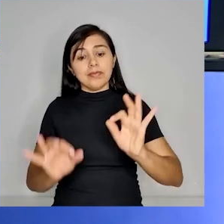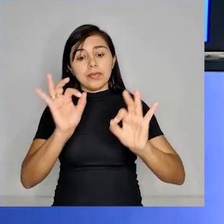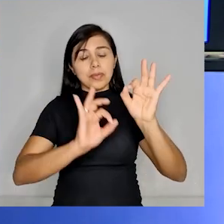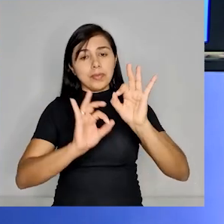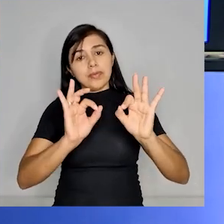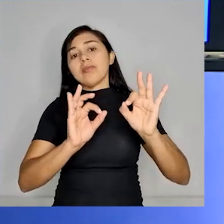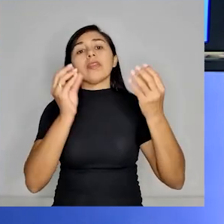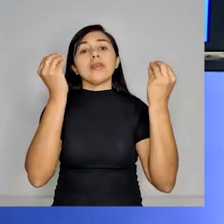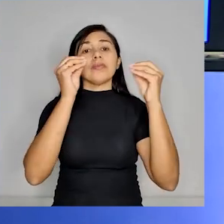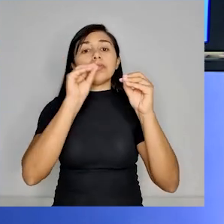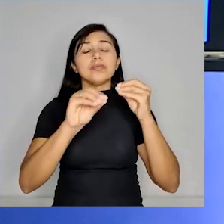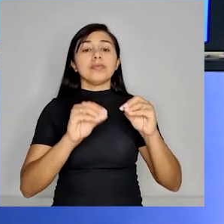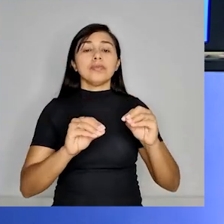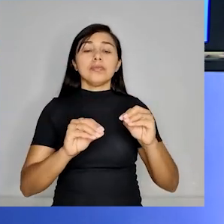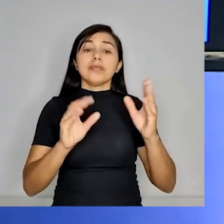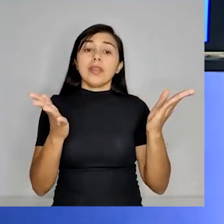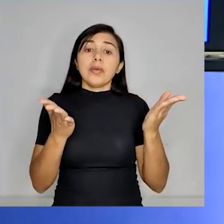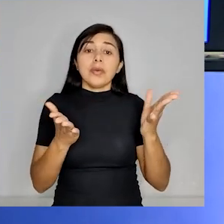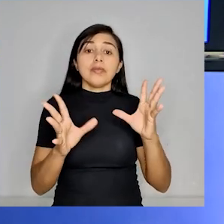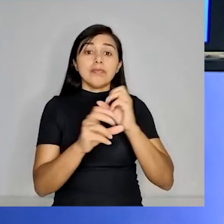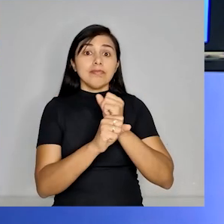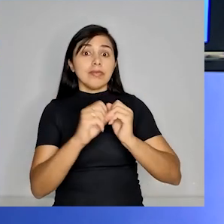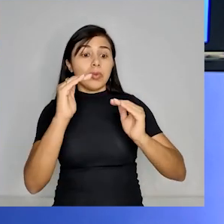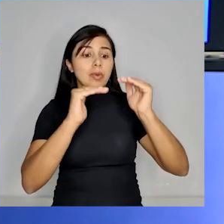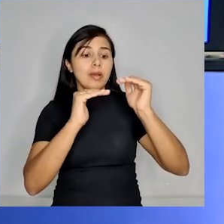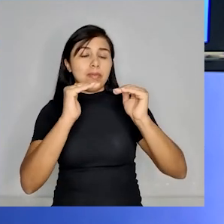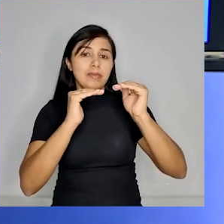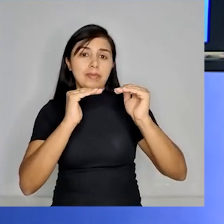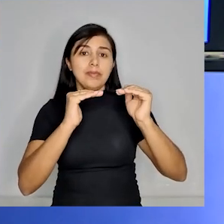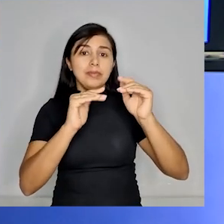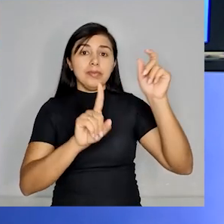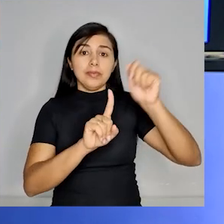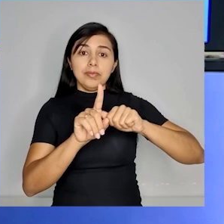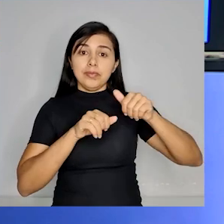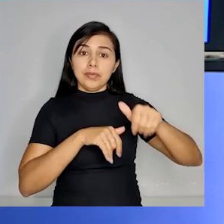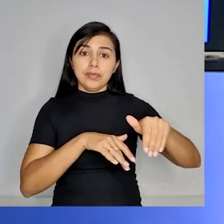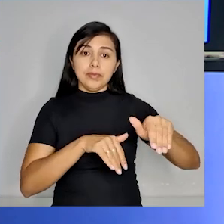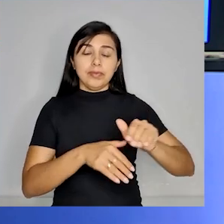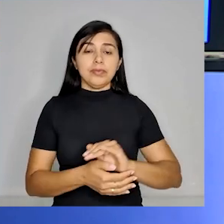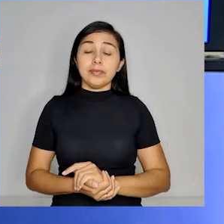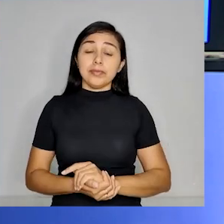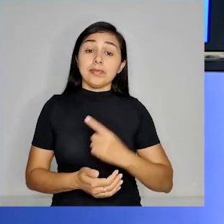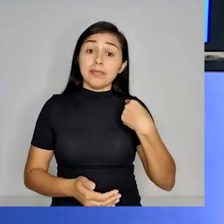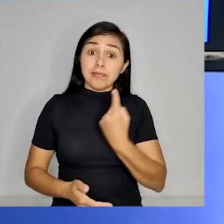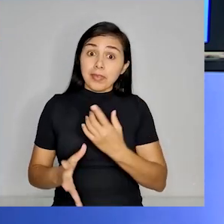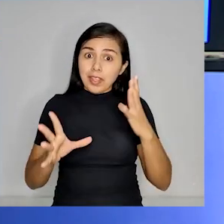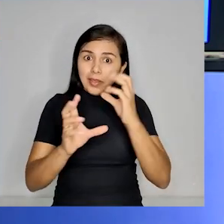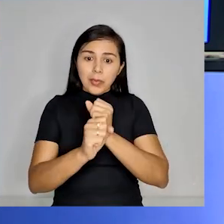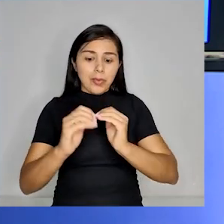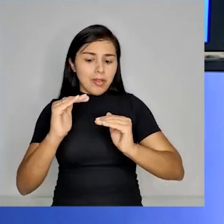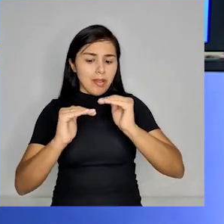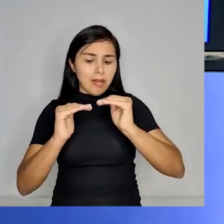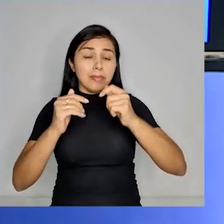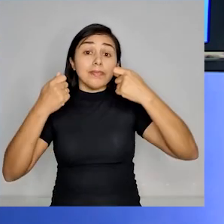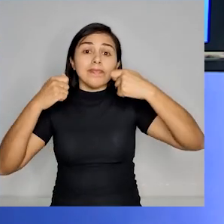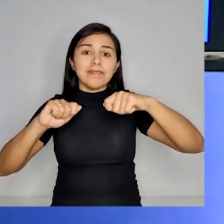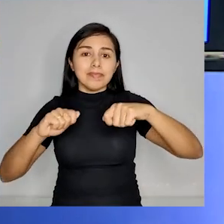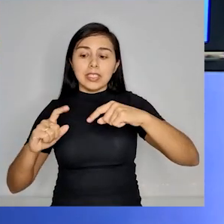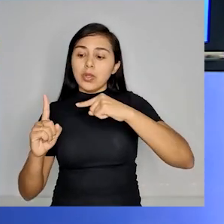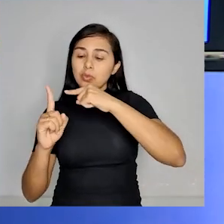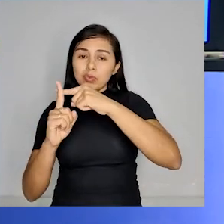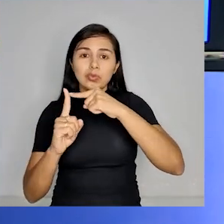vamos retirar uma média dessas temperaturas aí do mês de setembro. Olha só, para eu calcular a média, eu vou ter que